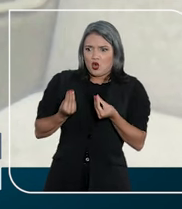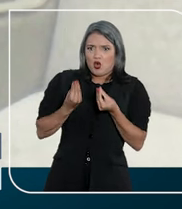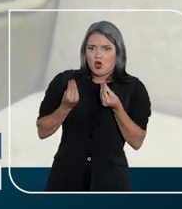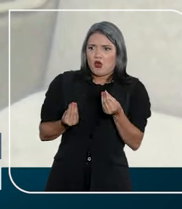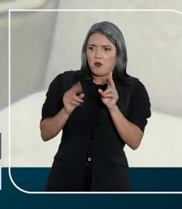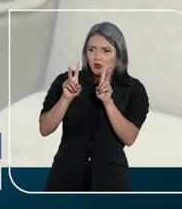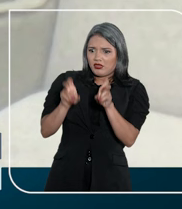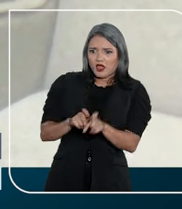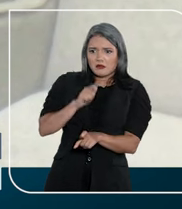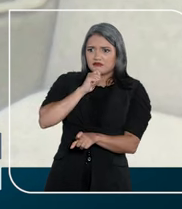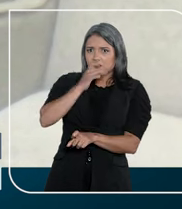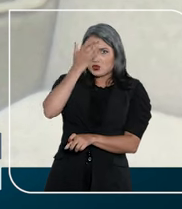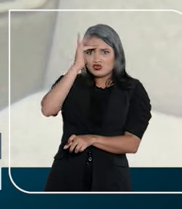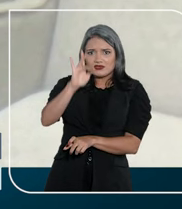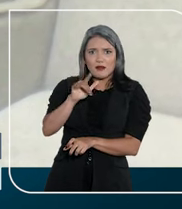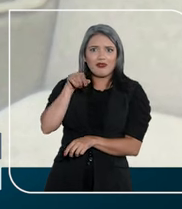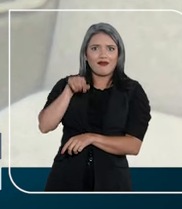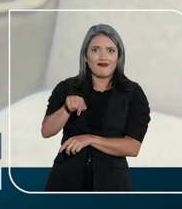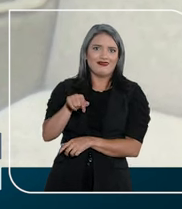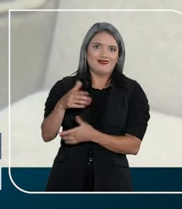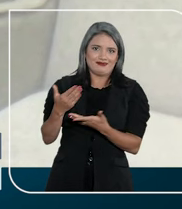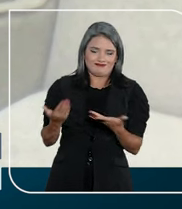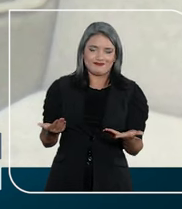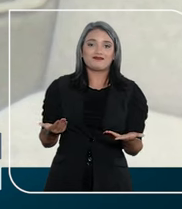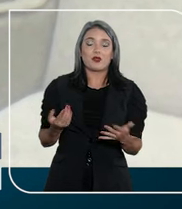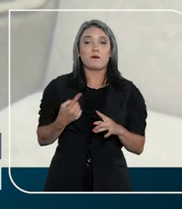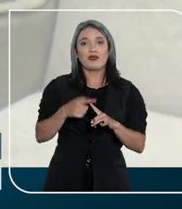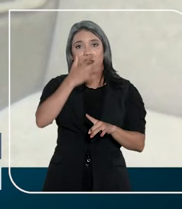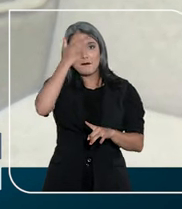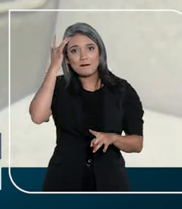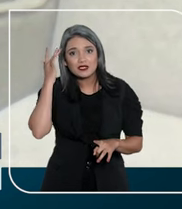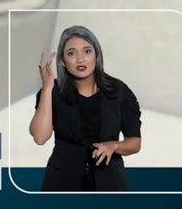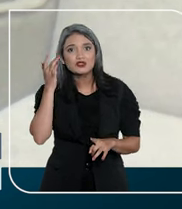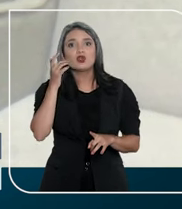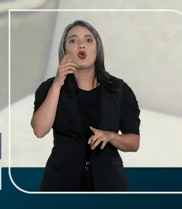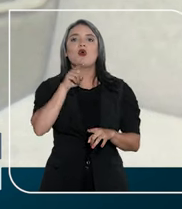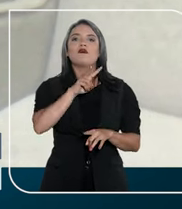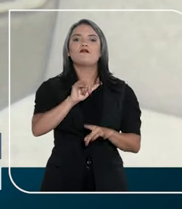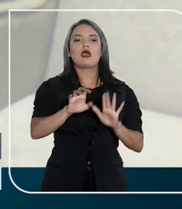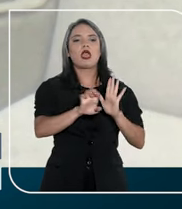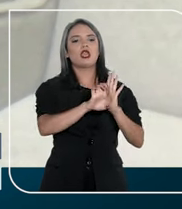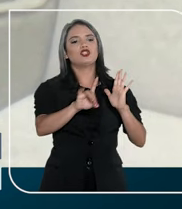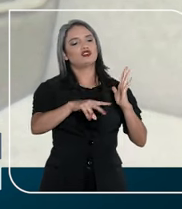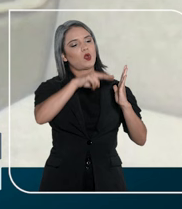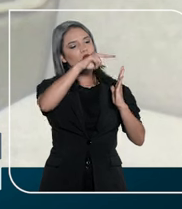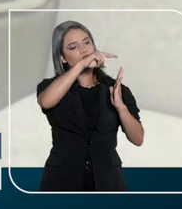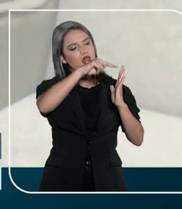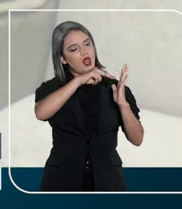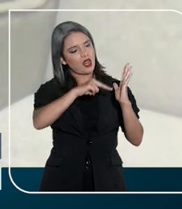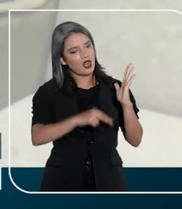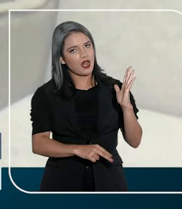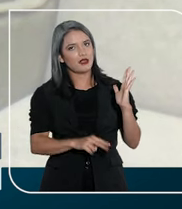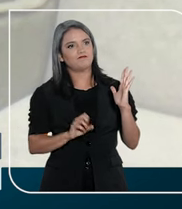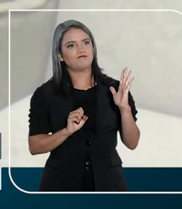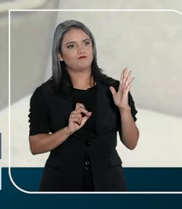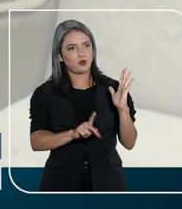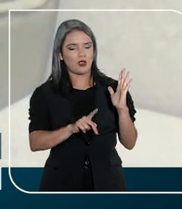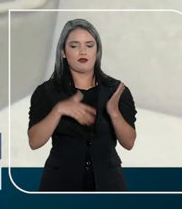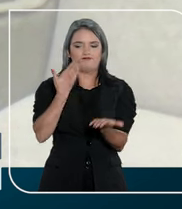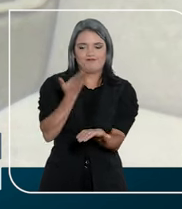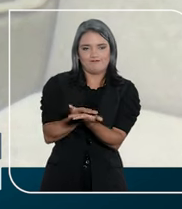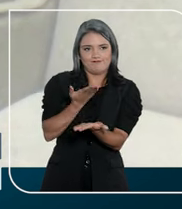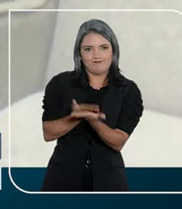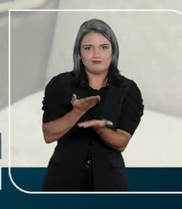seleção do serviço público, porque os candidatos se comportam de acordo com as expectativas geradas pela administração pública, né? O princípio